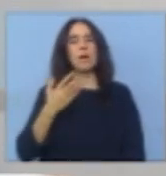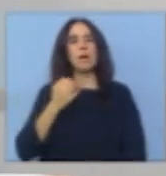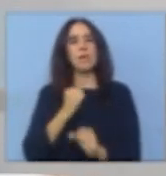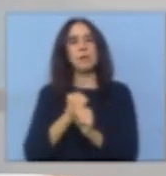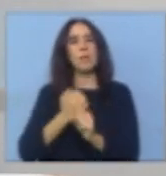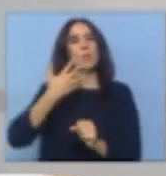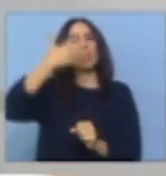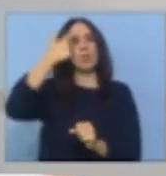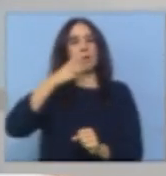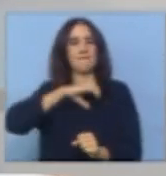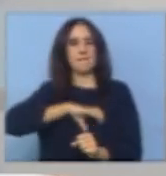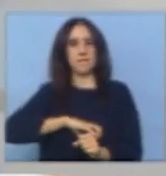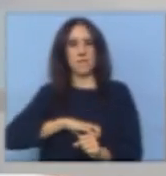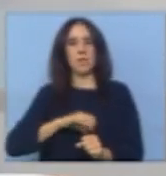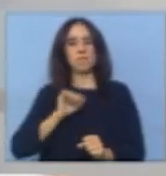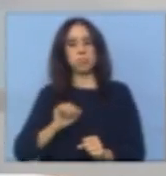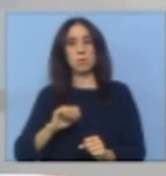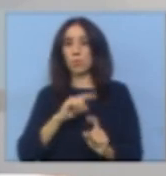trabalho, portanto, no ano.